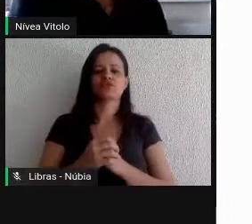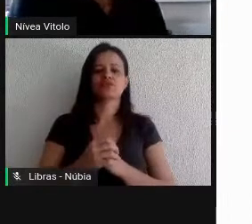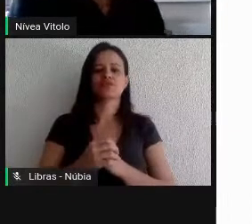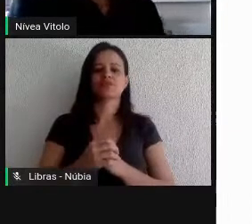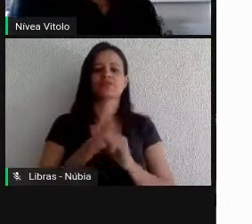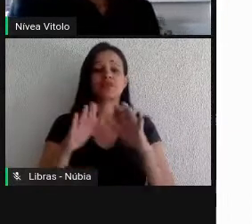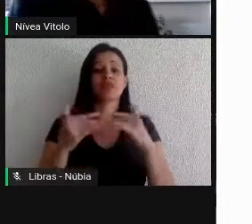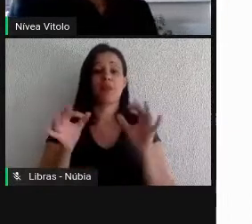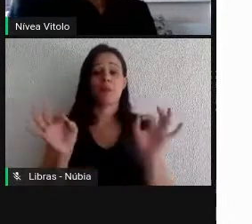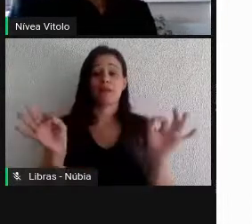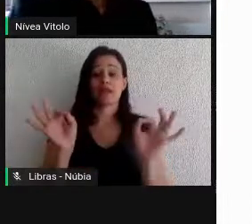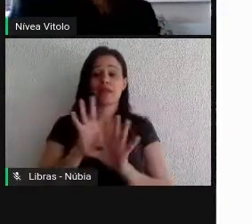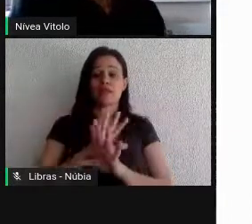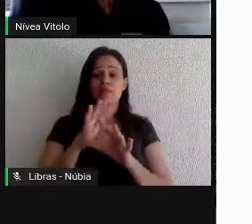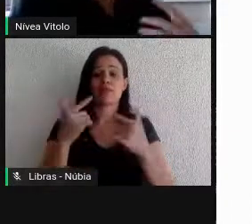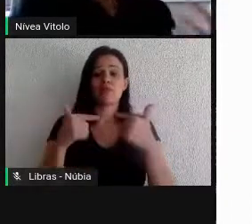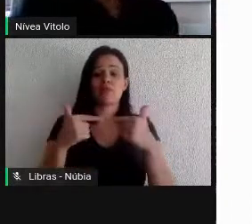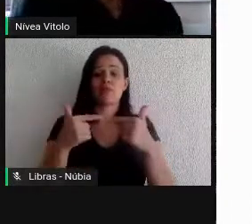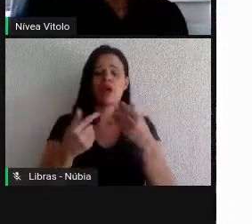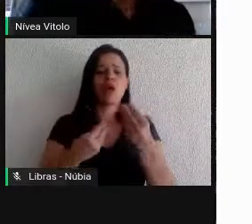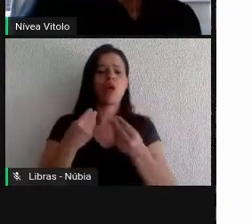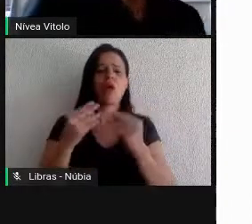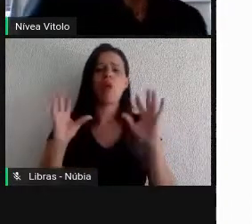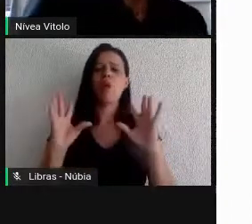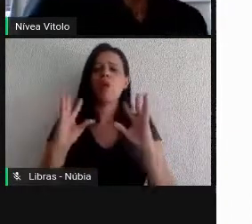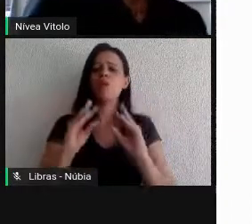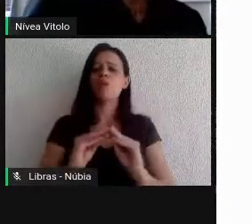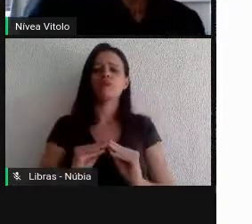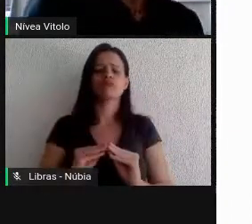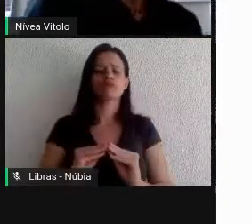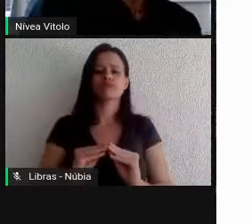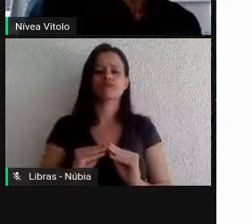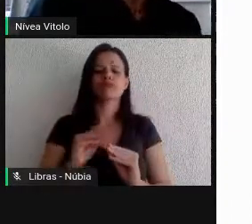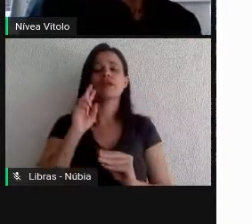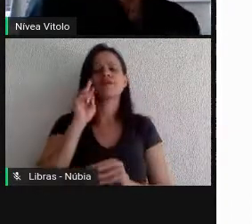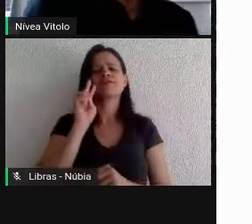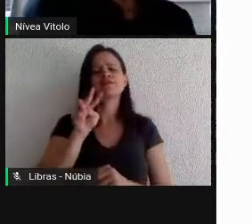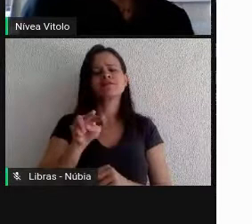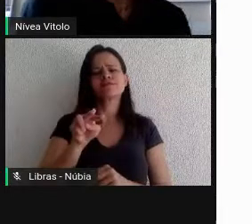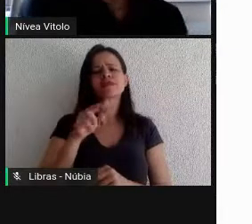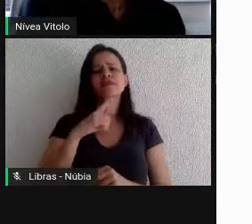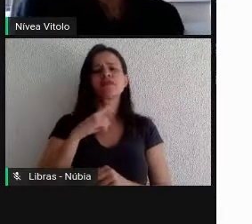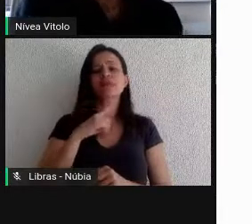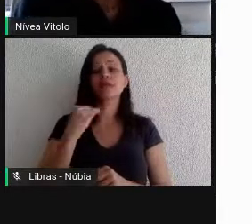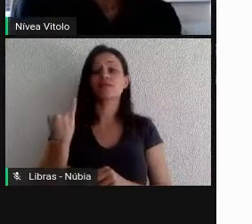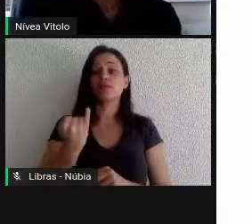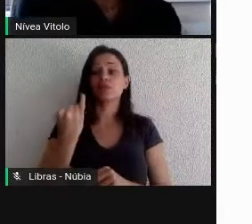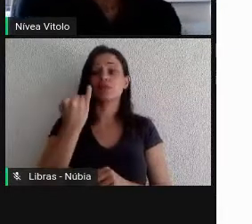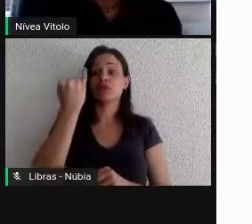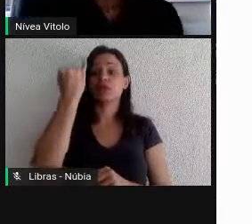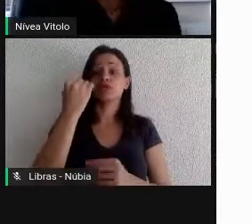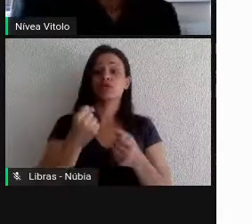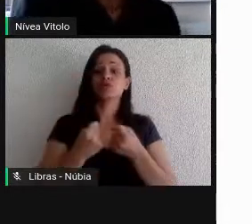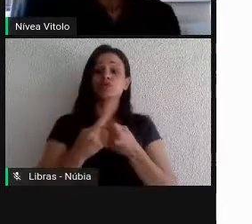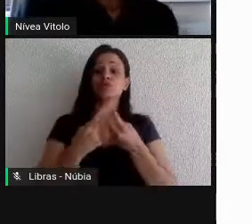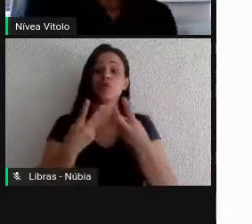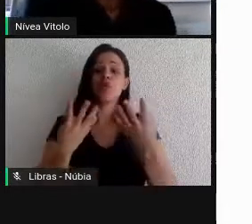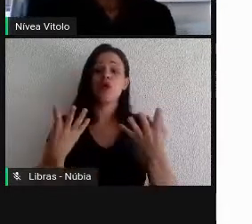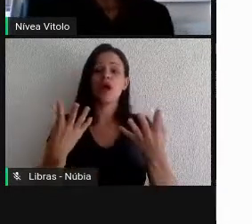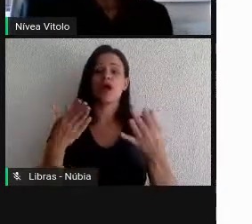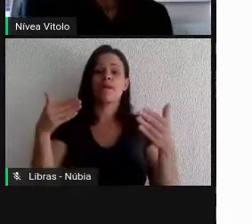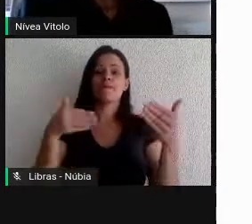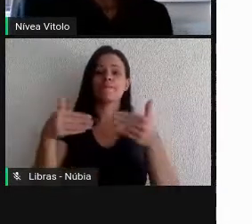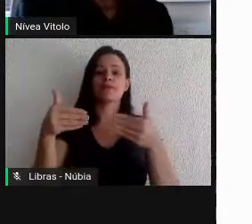Então, como conclusões do trabalho, a gente verificou, então, uma relevância quantitativa, né, da